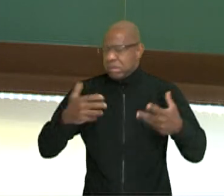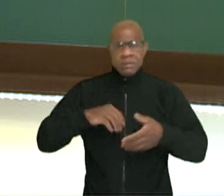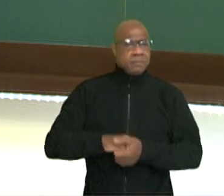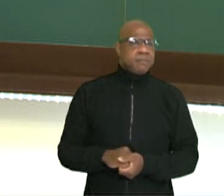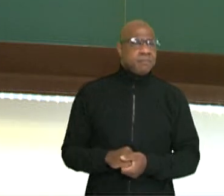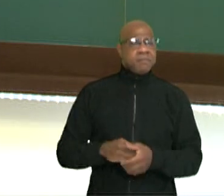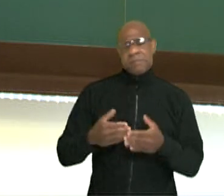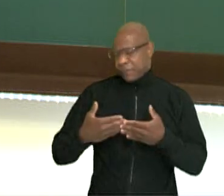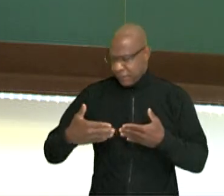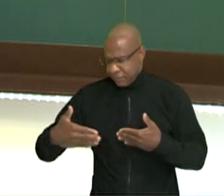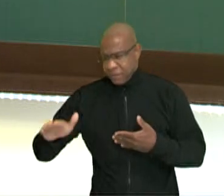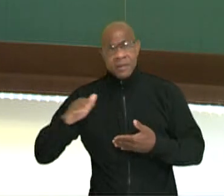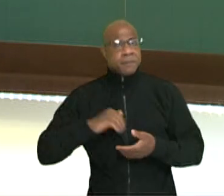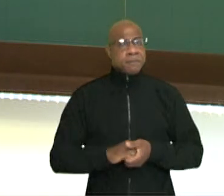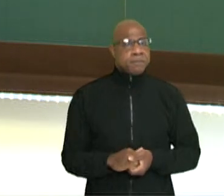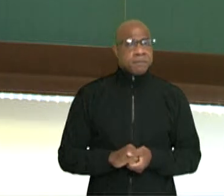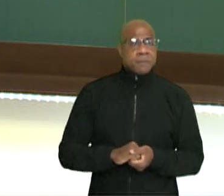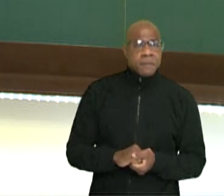vai.